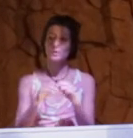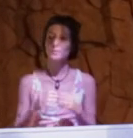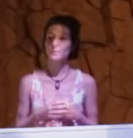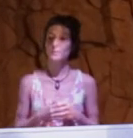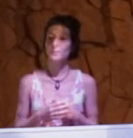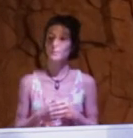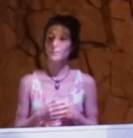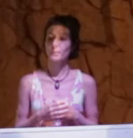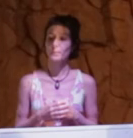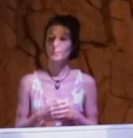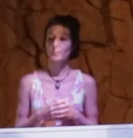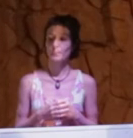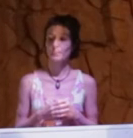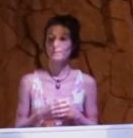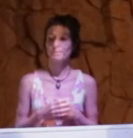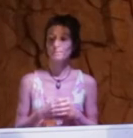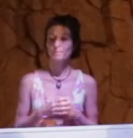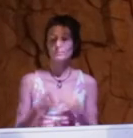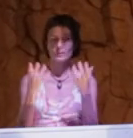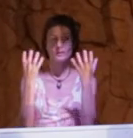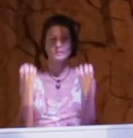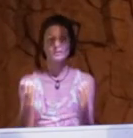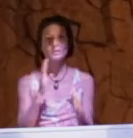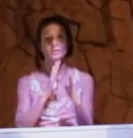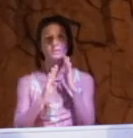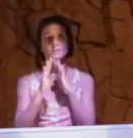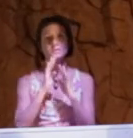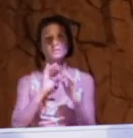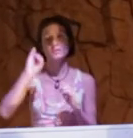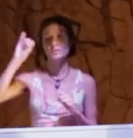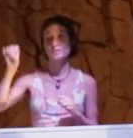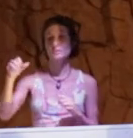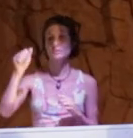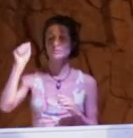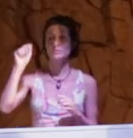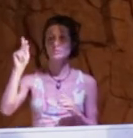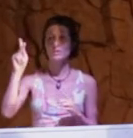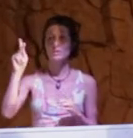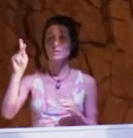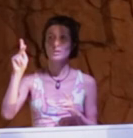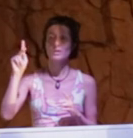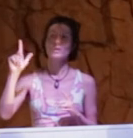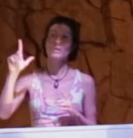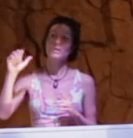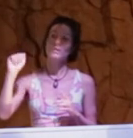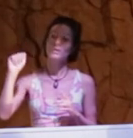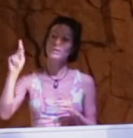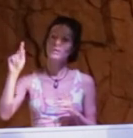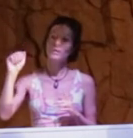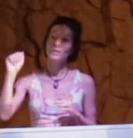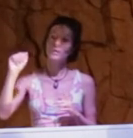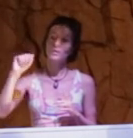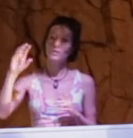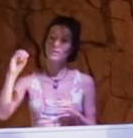E quando vocês quiserem conhecer mais sobre o Jalapão, sobre o Quilombo, como, o que é uma escrita contra